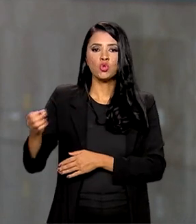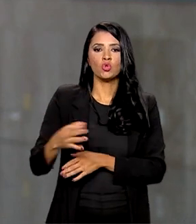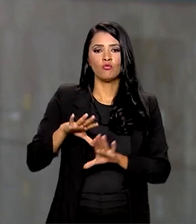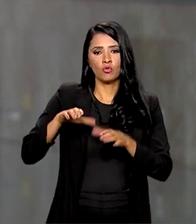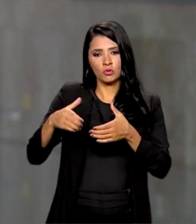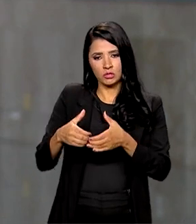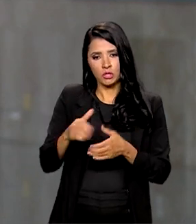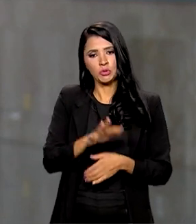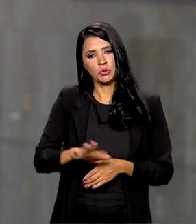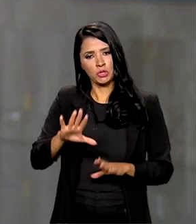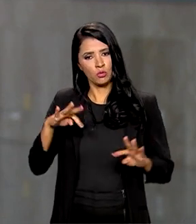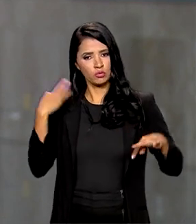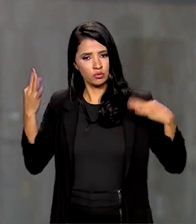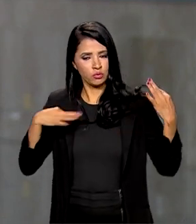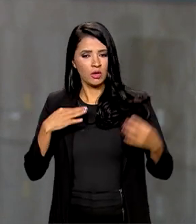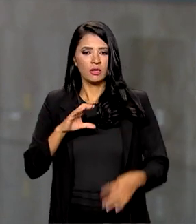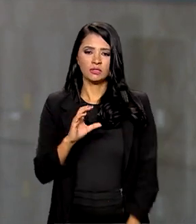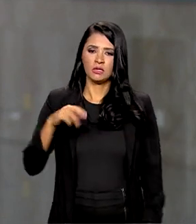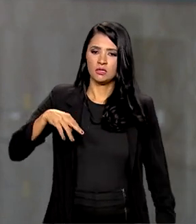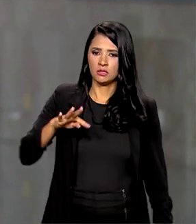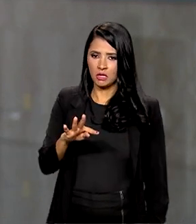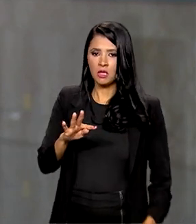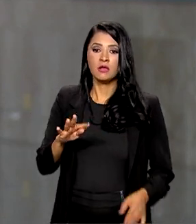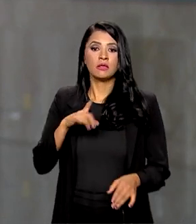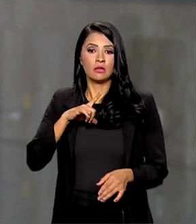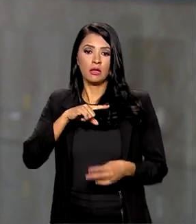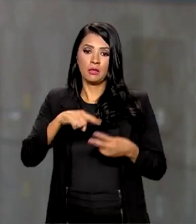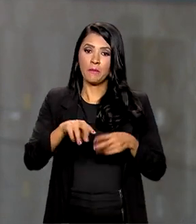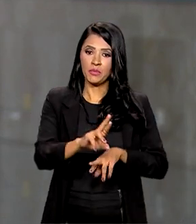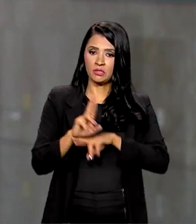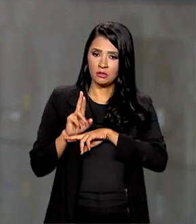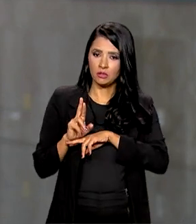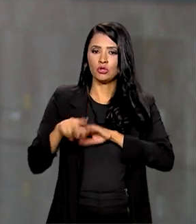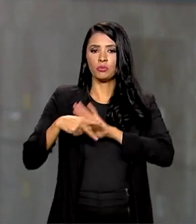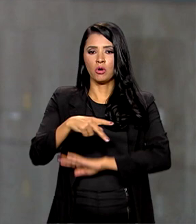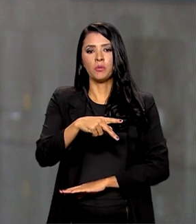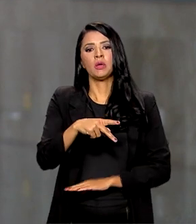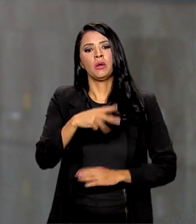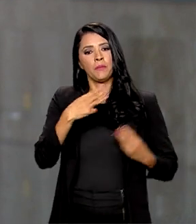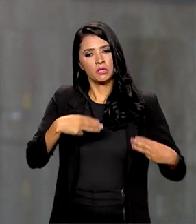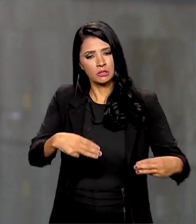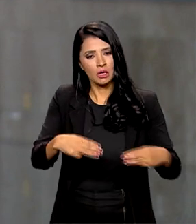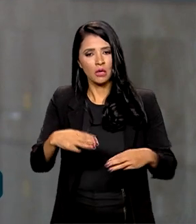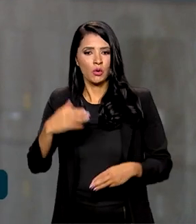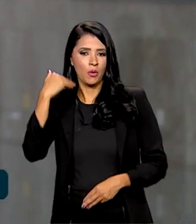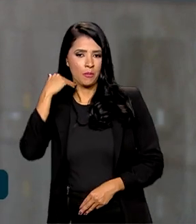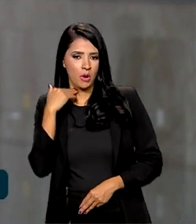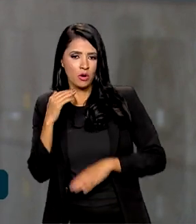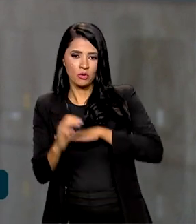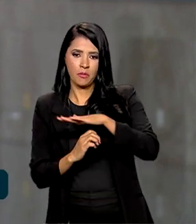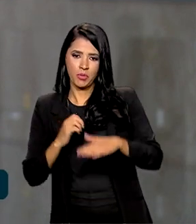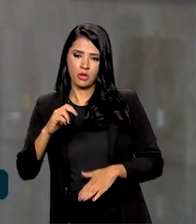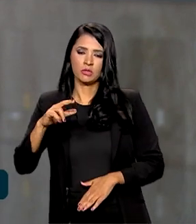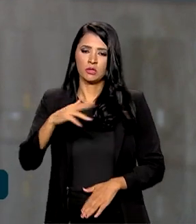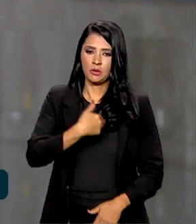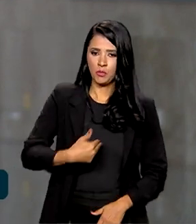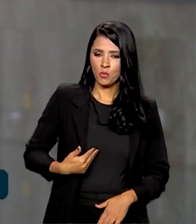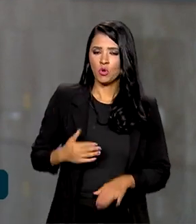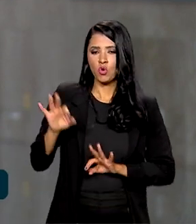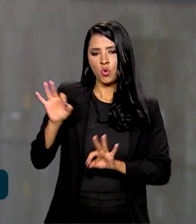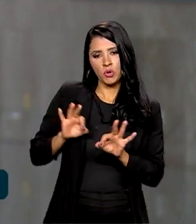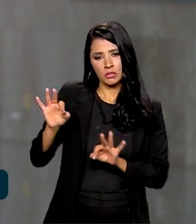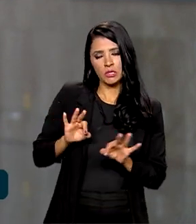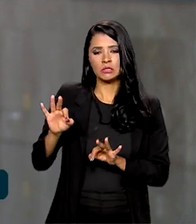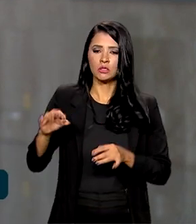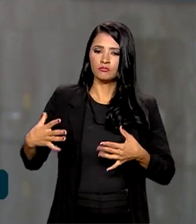Nacional do Turismo. O CNT será composto por representantes de ministérios, bancos, empresas públicas e organizações